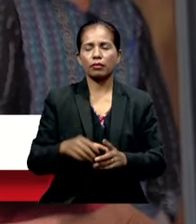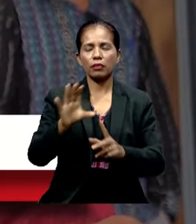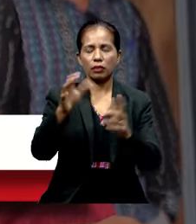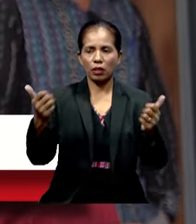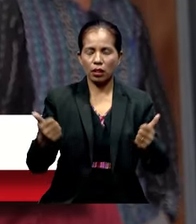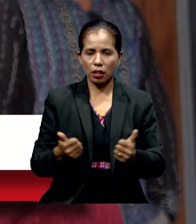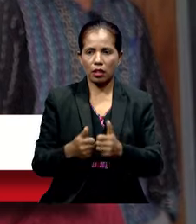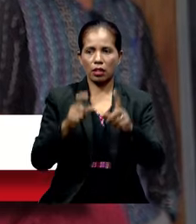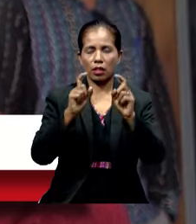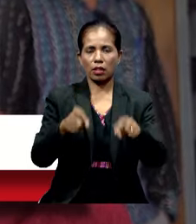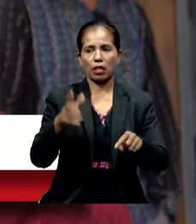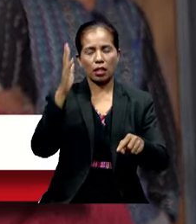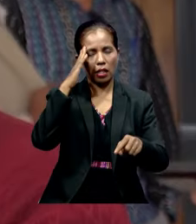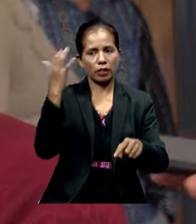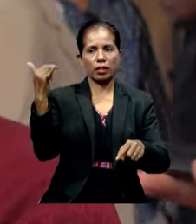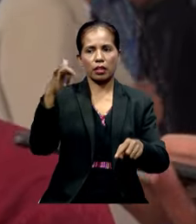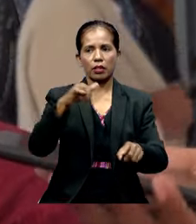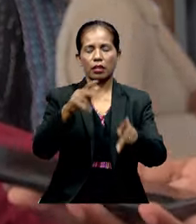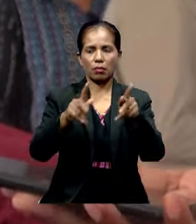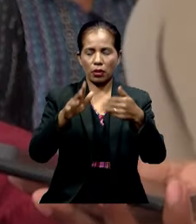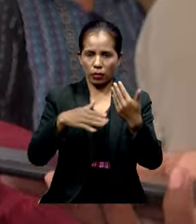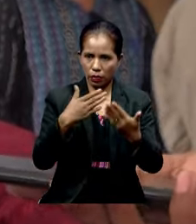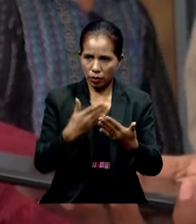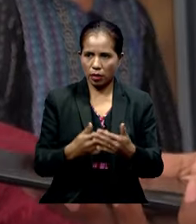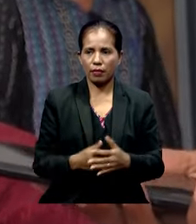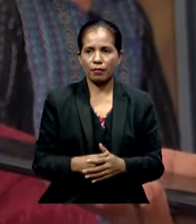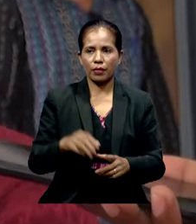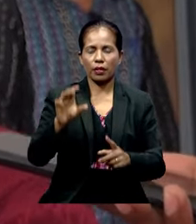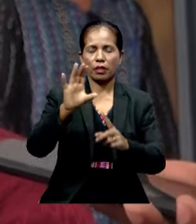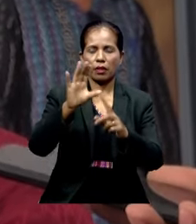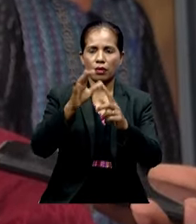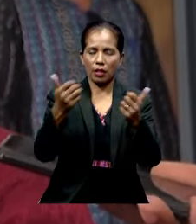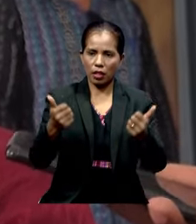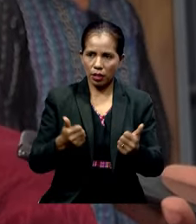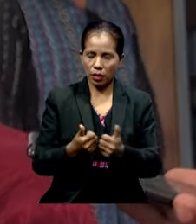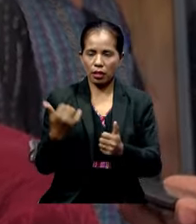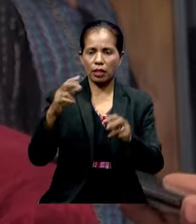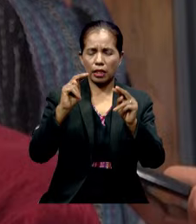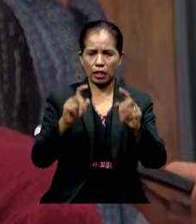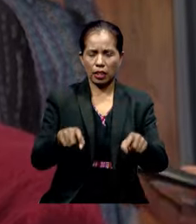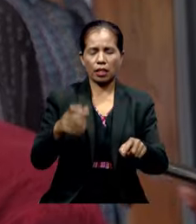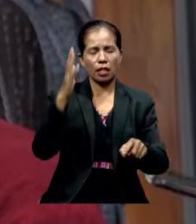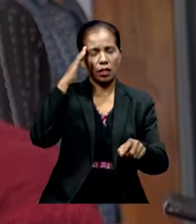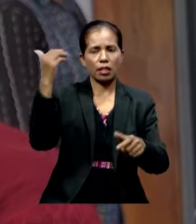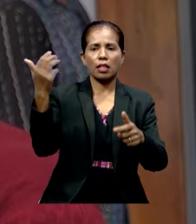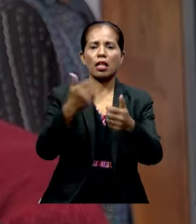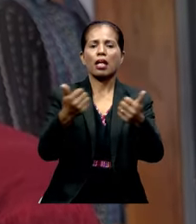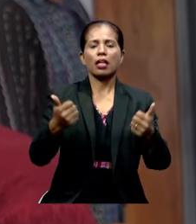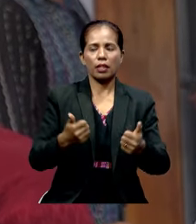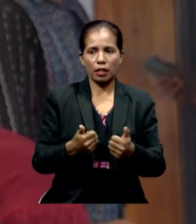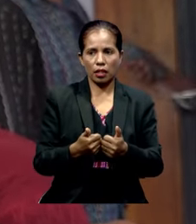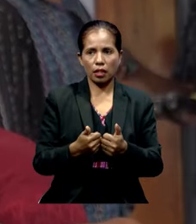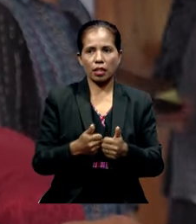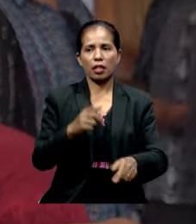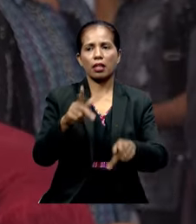Sira tem que conhecer ser minha comunidade. Chefe aldeia Sira tem que atender ia minha aldeia nené.